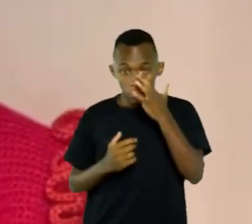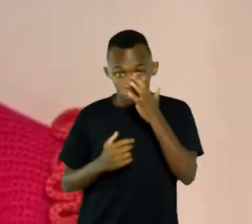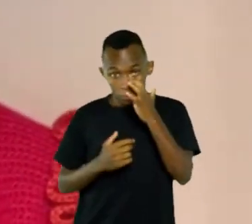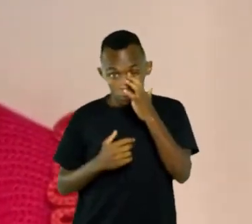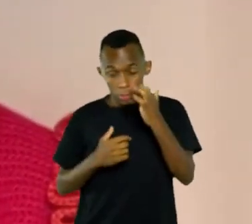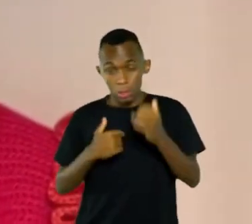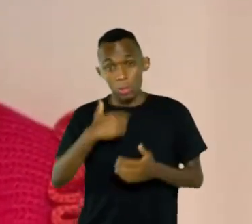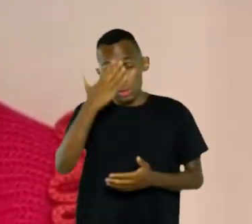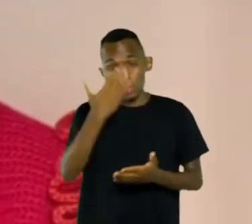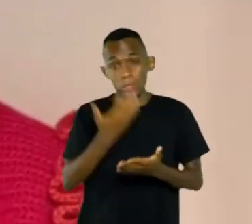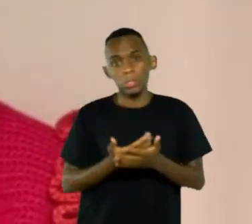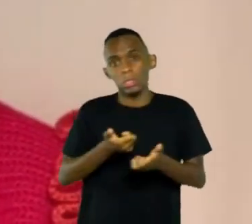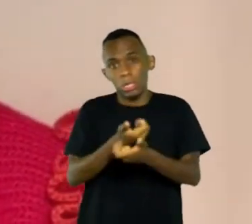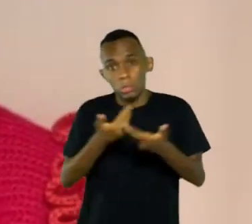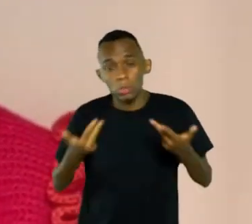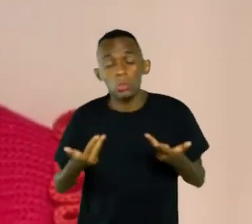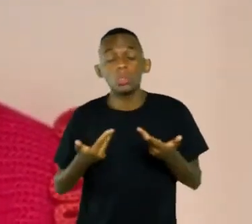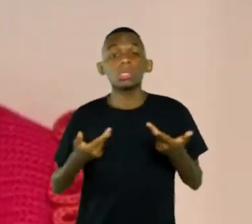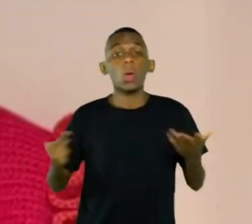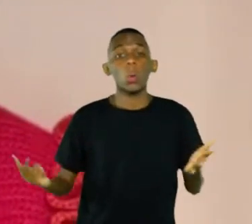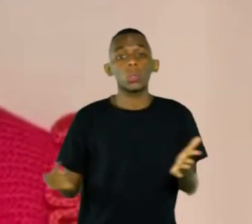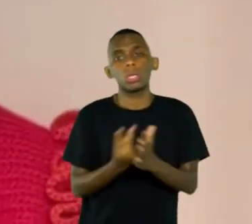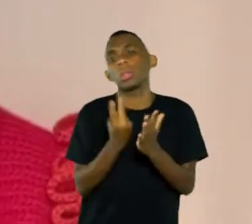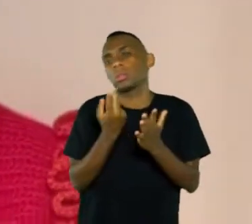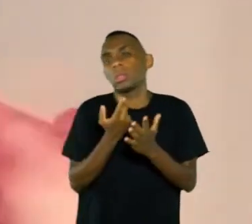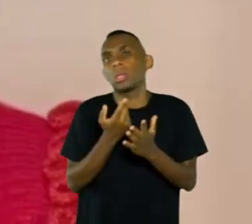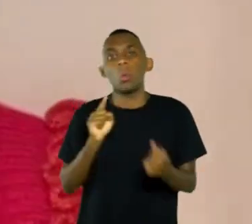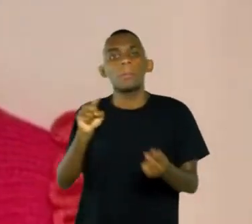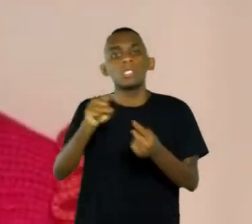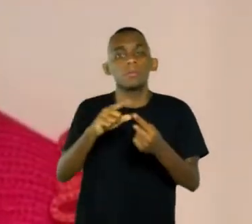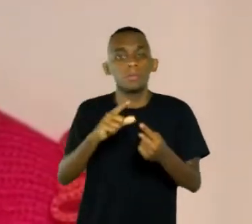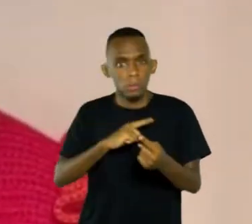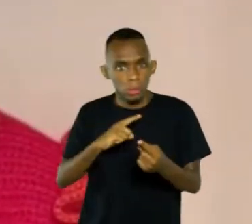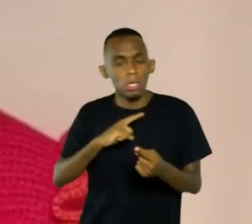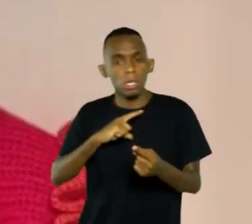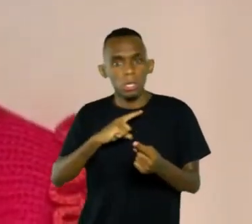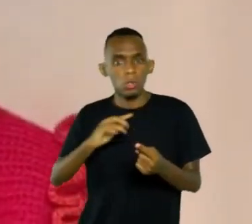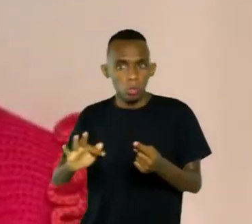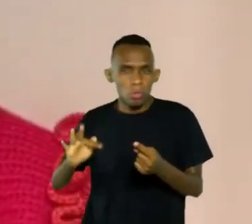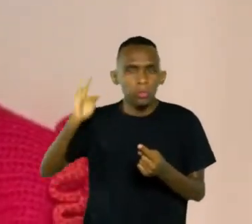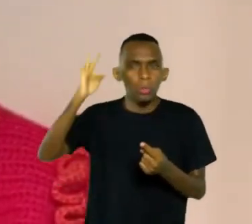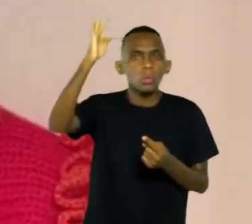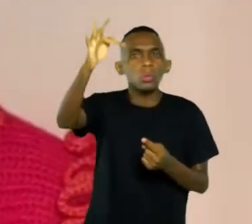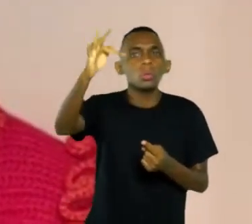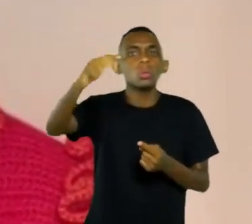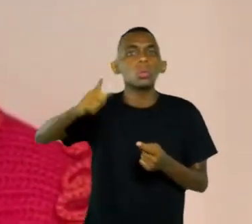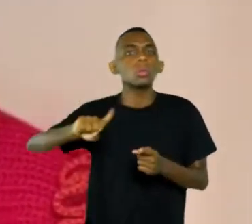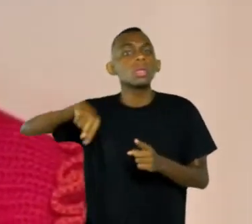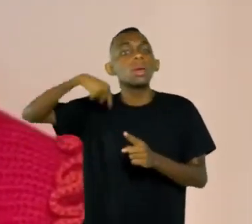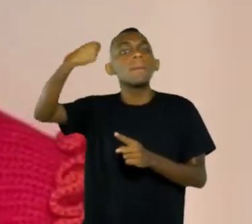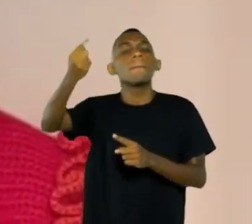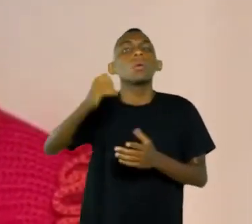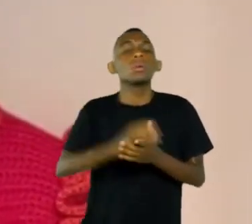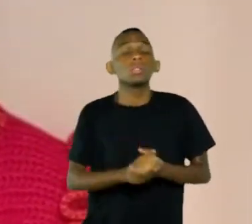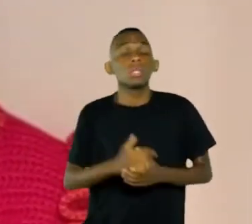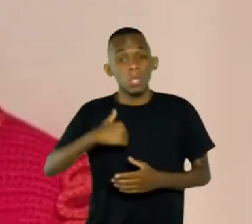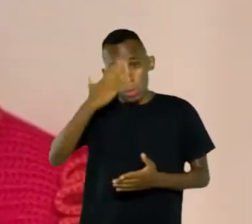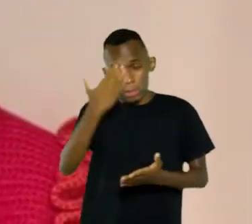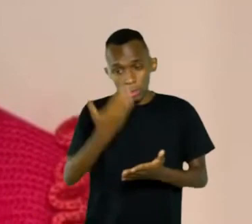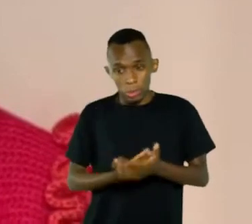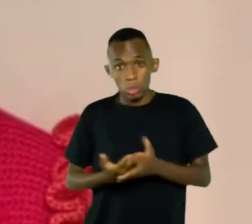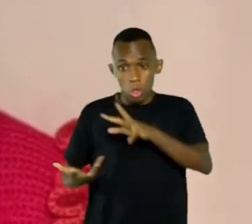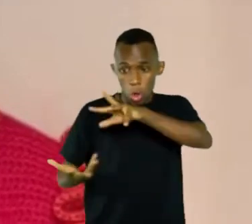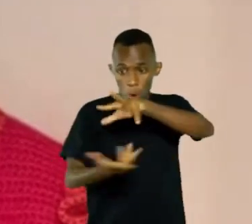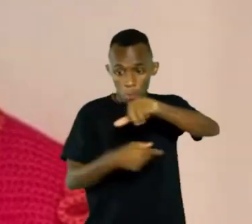as coisas aconteçam com um propósito de nos levar a um determinado lugar. Eu acredito que a gente está aqui no mundo para se desenvolver,